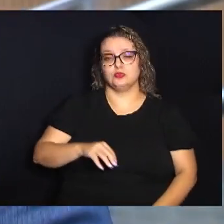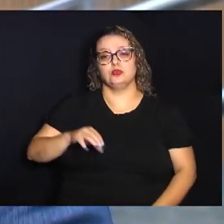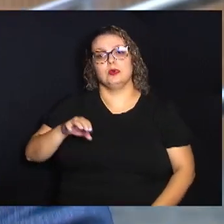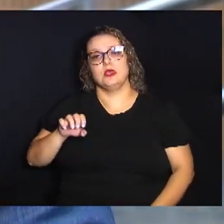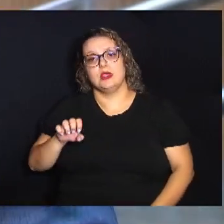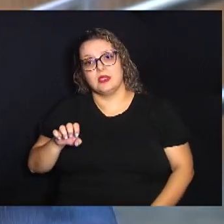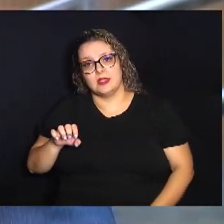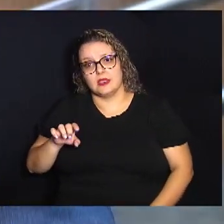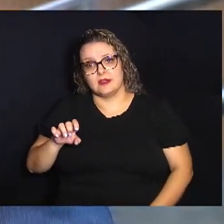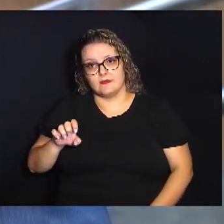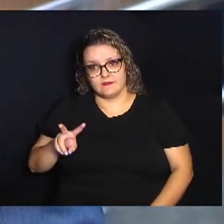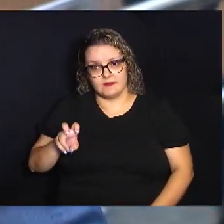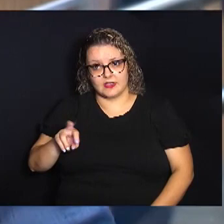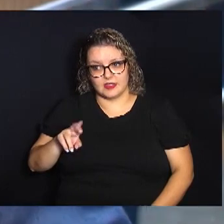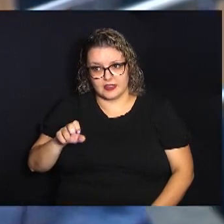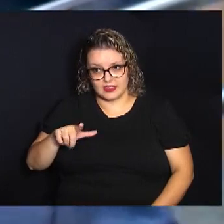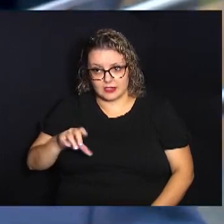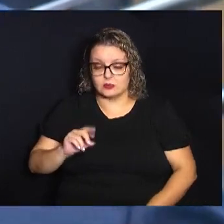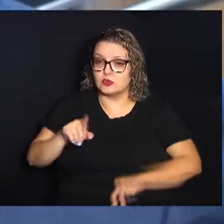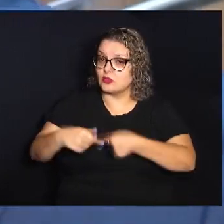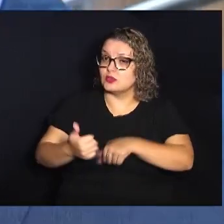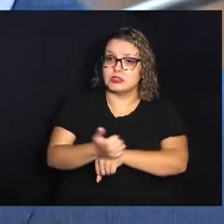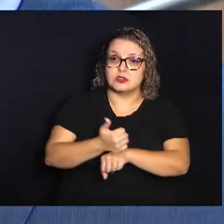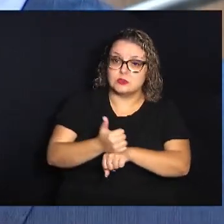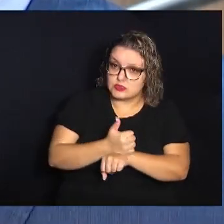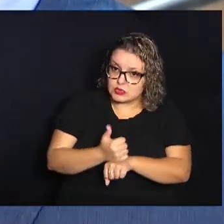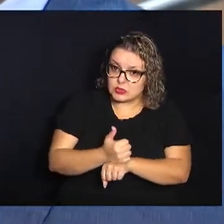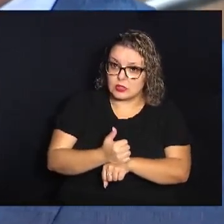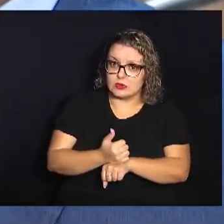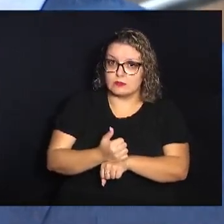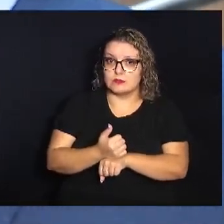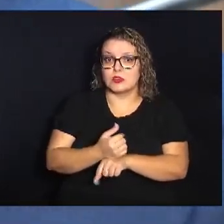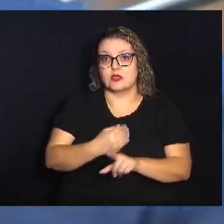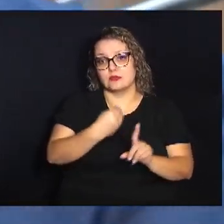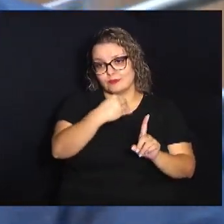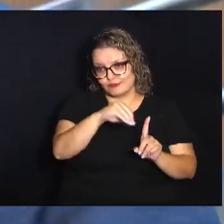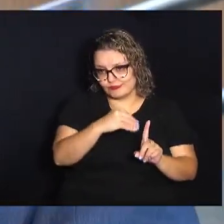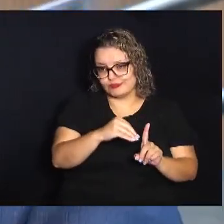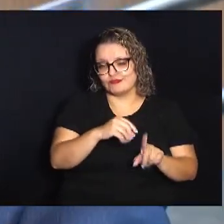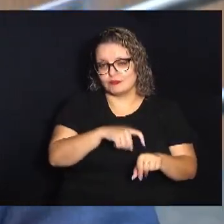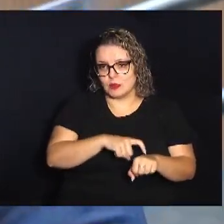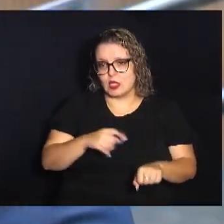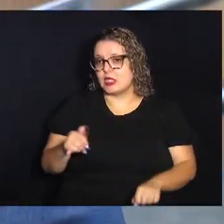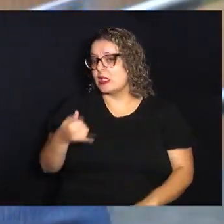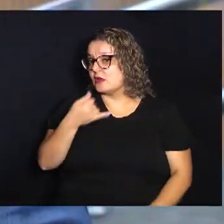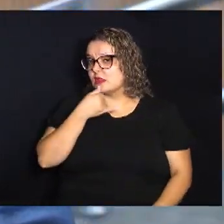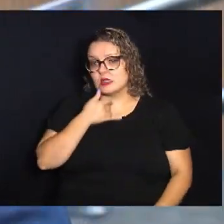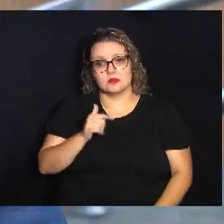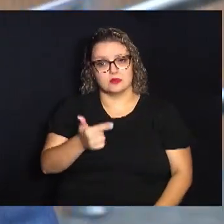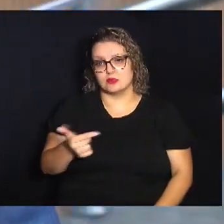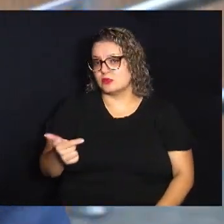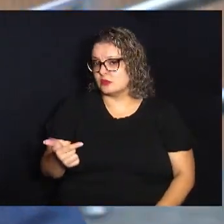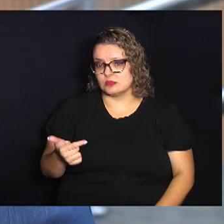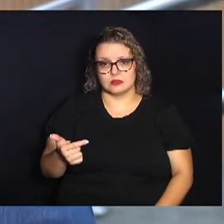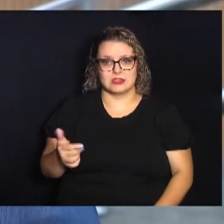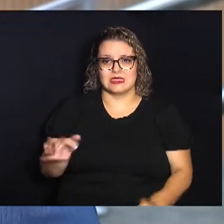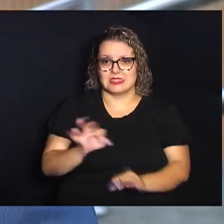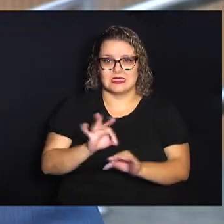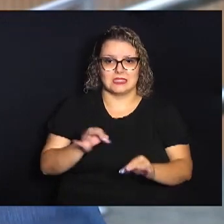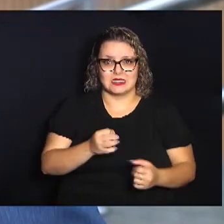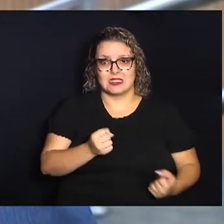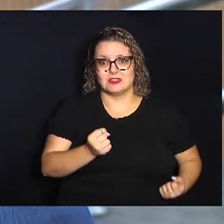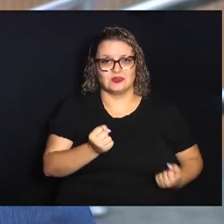outros jogadores que se encontravam nesse estado e que infelizmente não tiveram nenhum